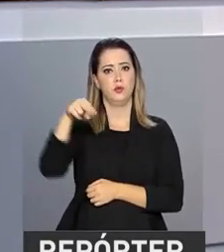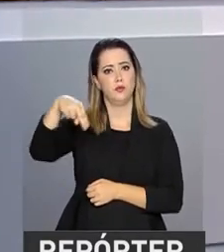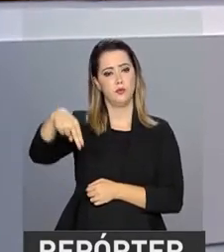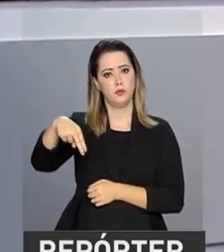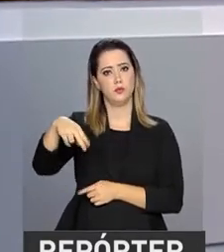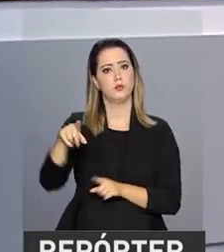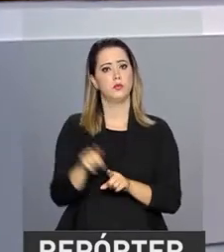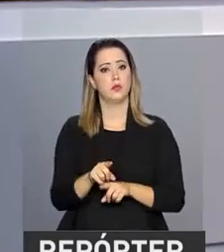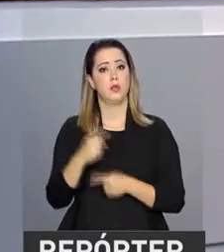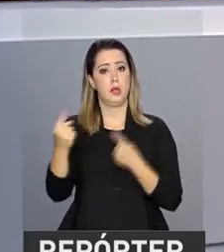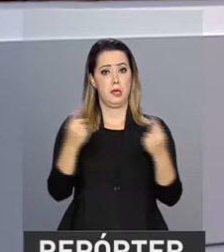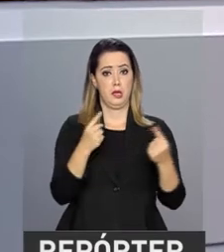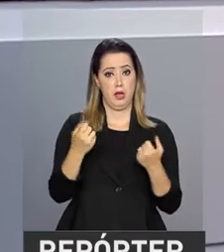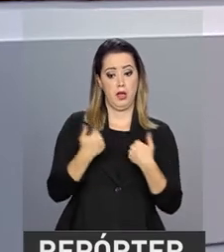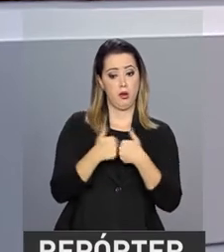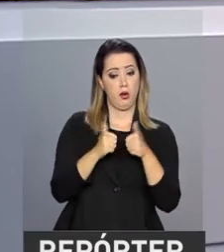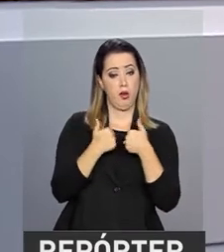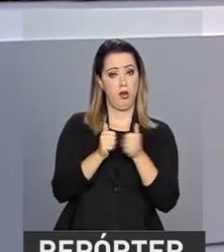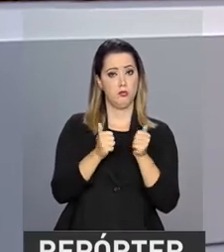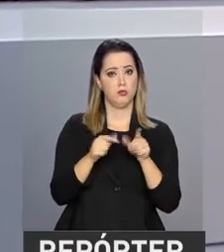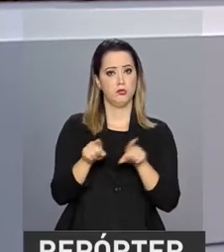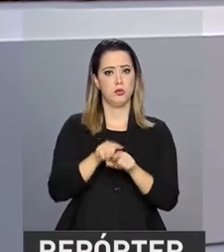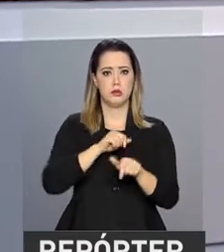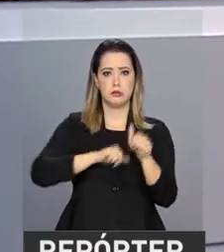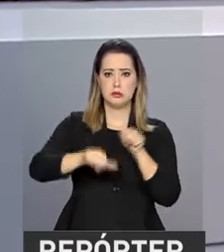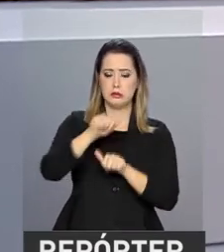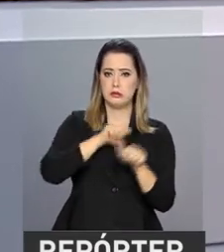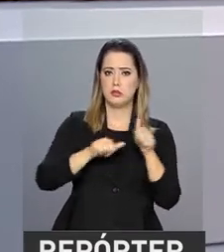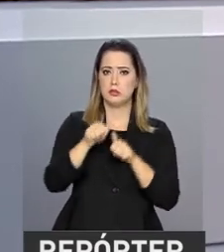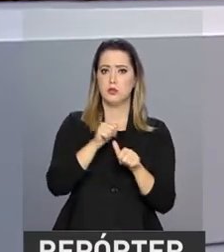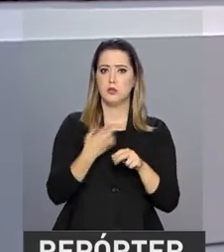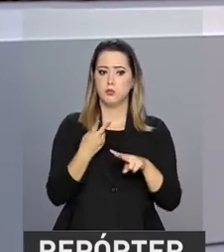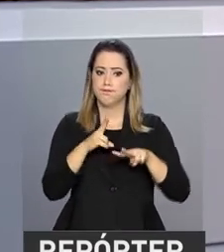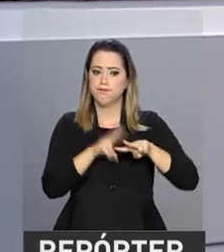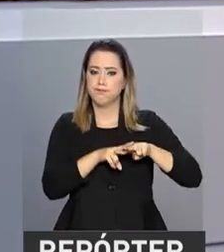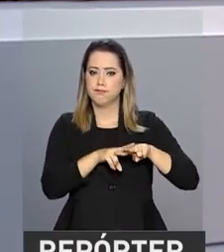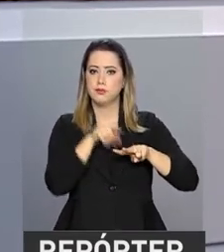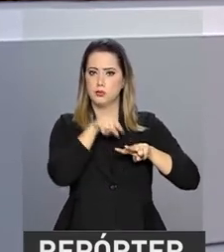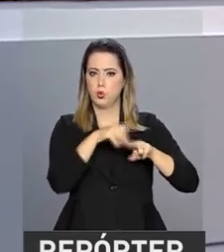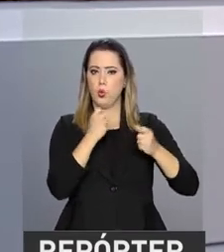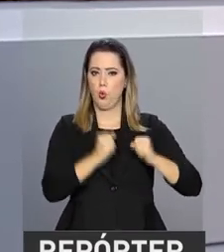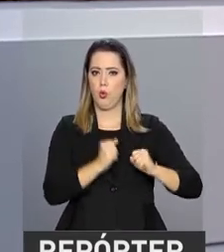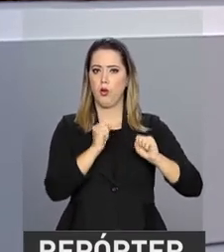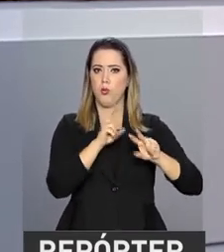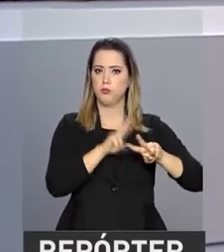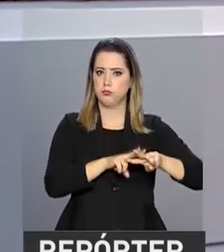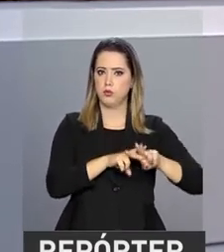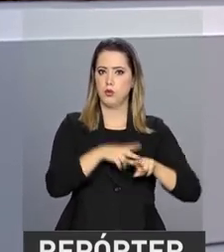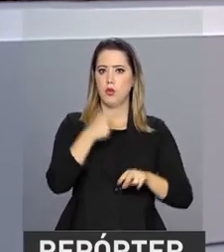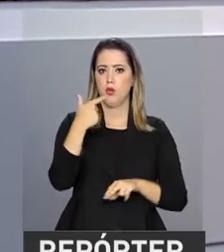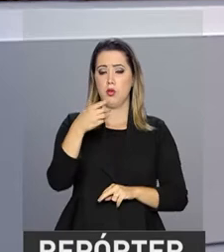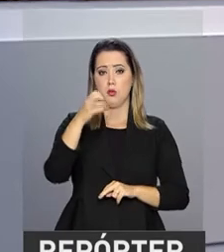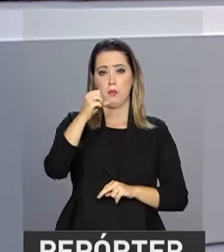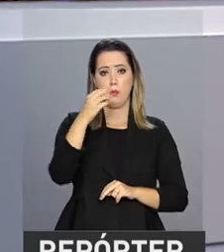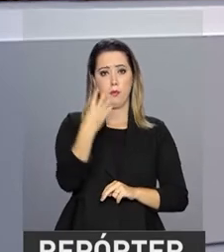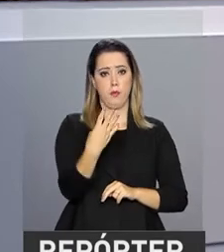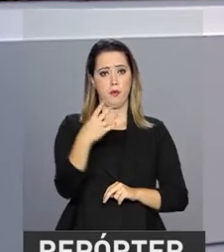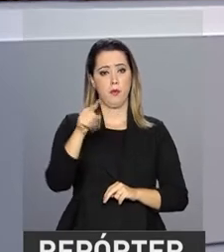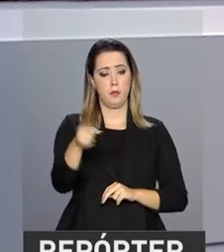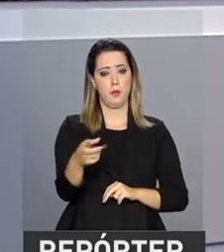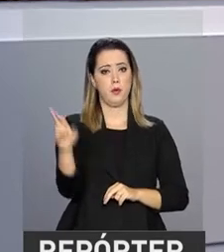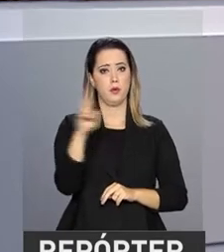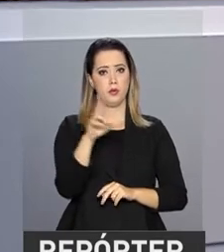nacional cada caminhonete transformado em veículos ela custou 294 mil reais e foi